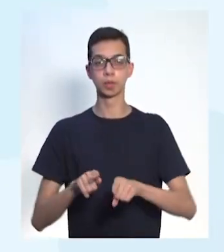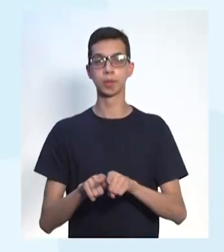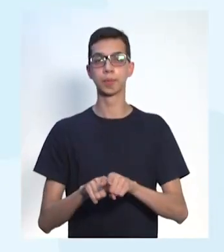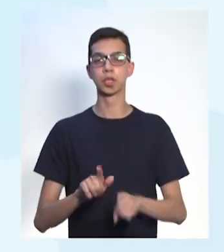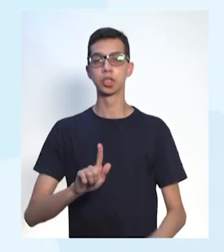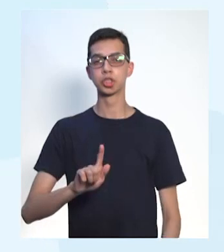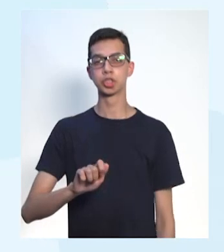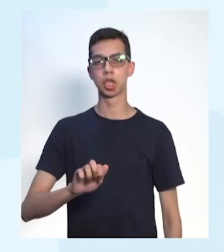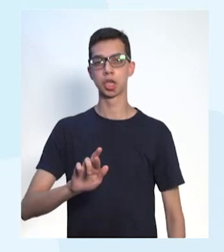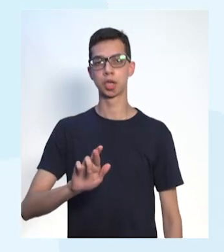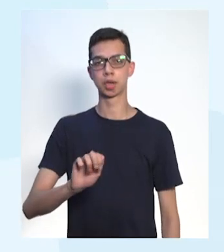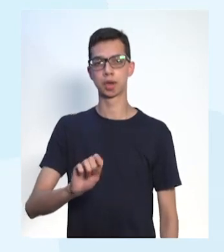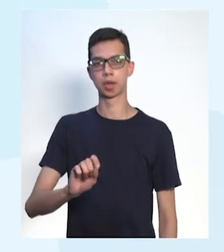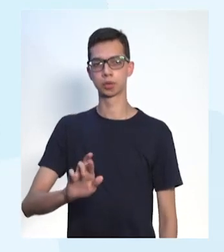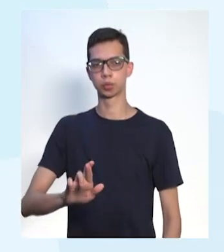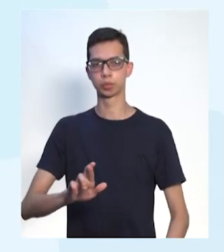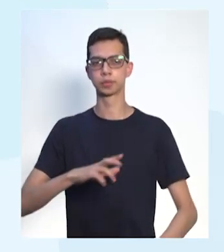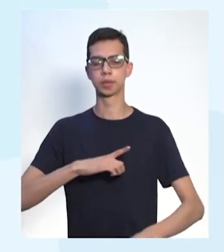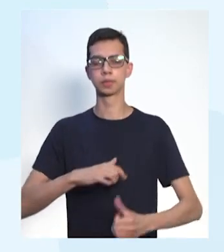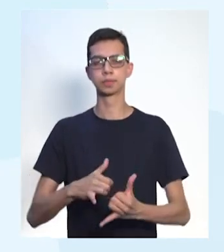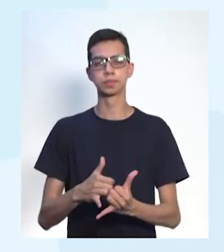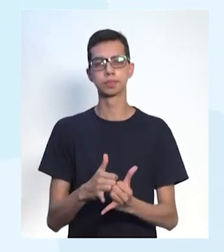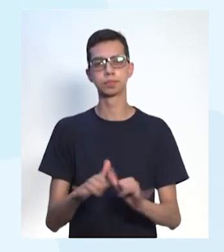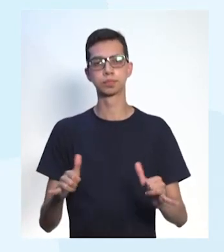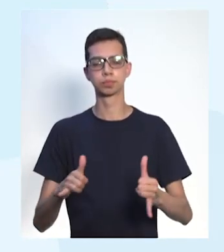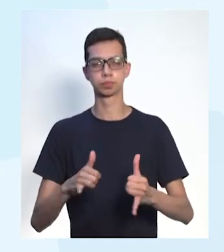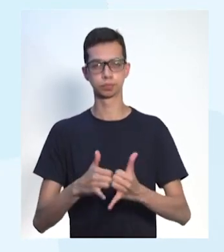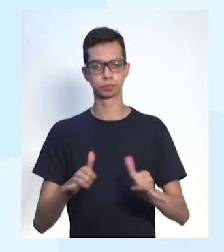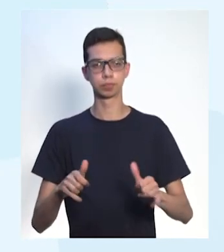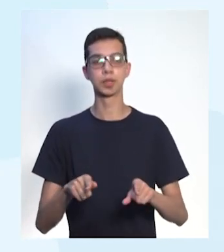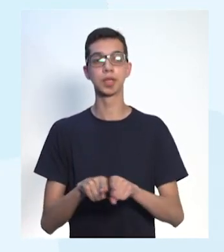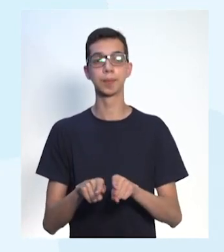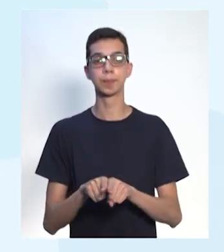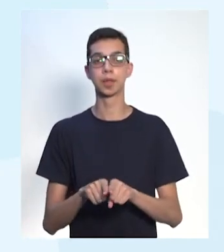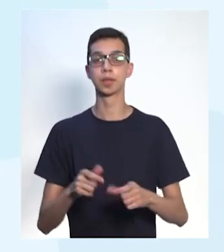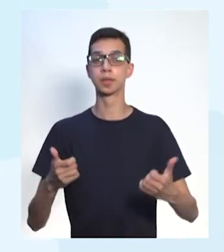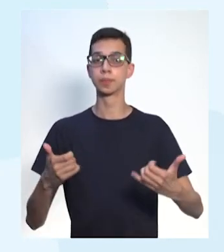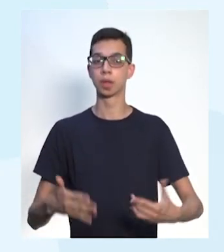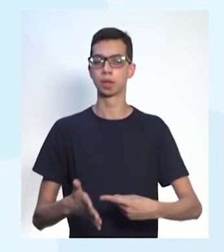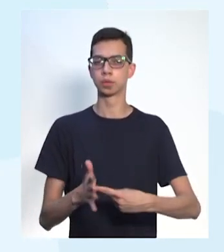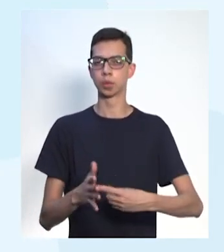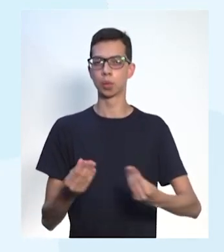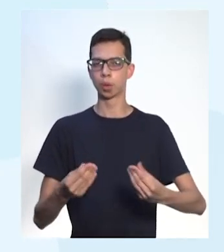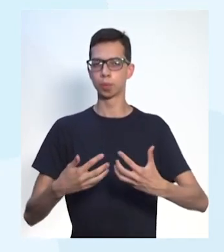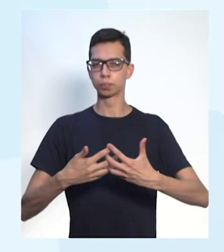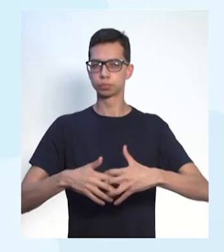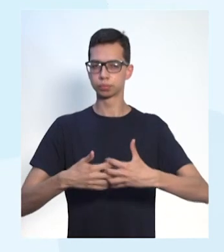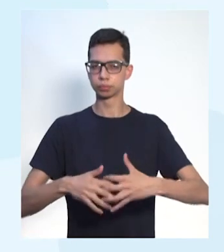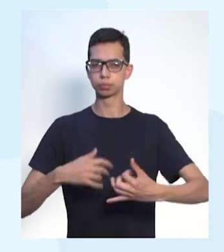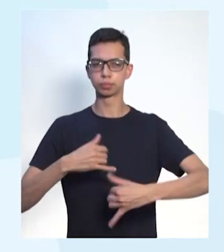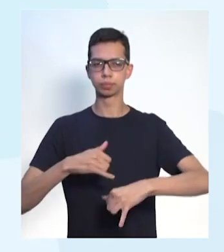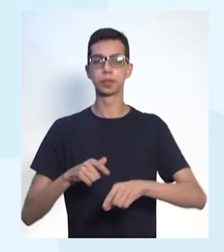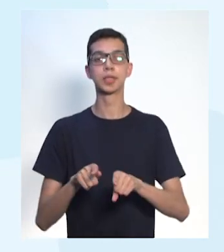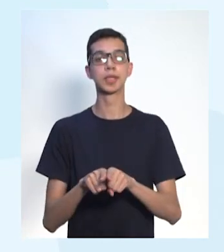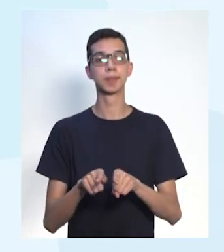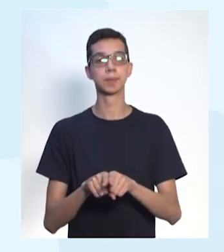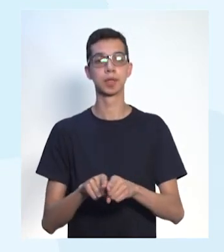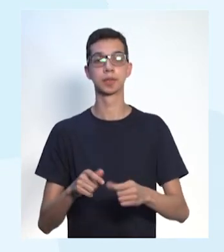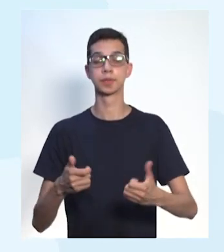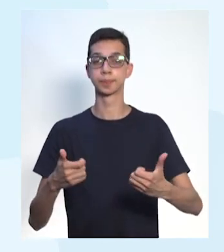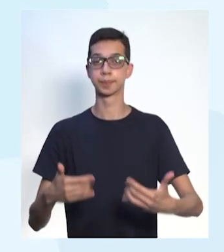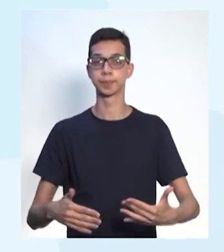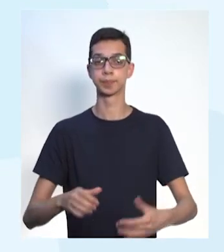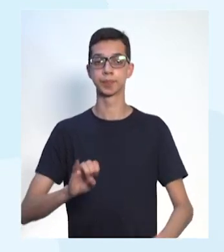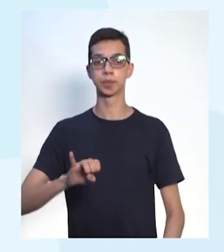geradores elétricos. Vamos falar do princípio de funcionamento tanto do motor elétrico como do gerador elétrico. E vamos falar, né, da